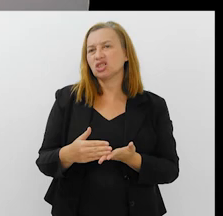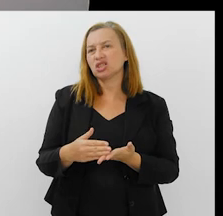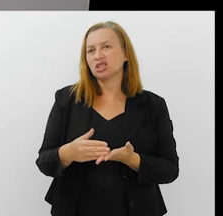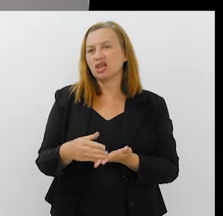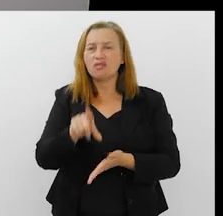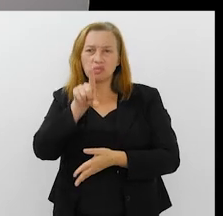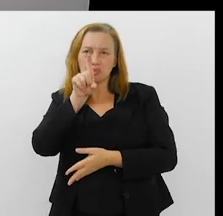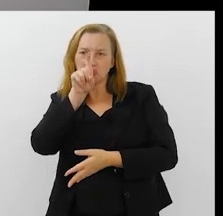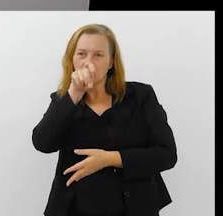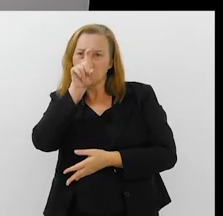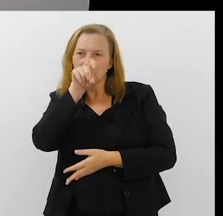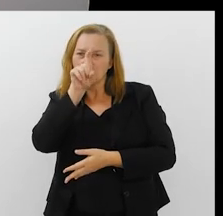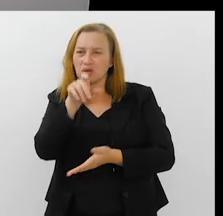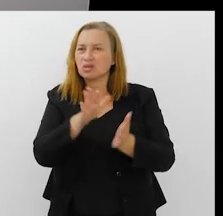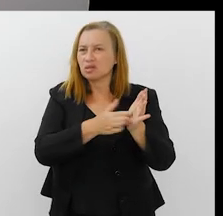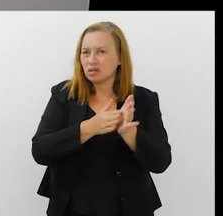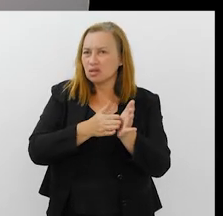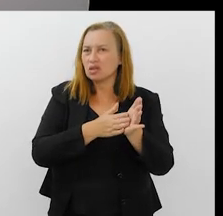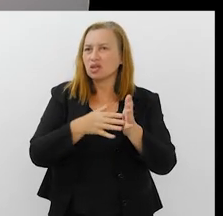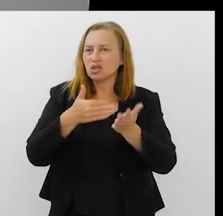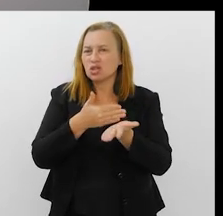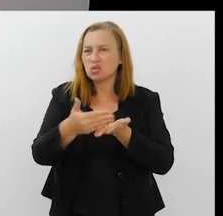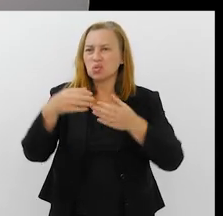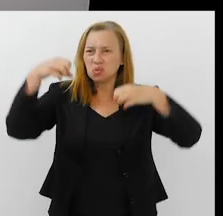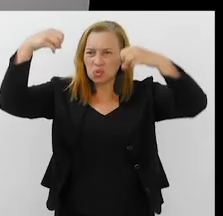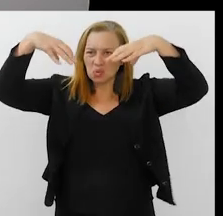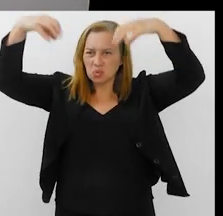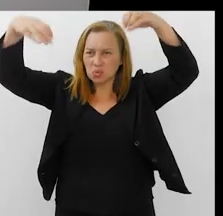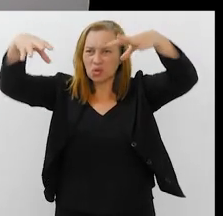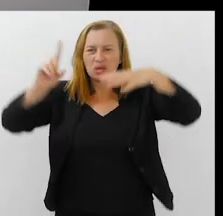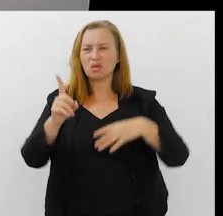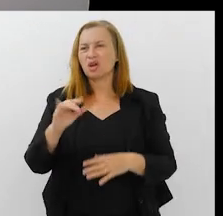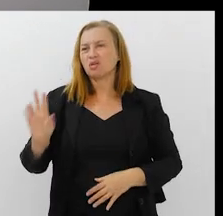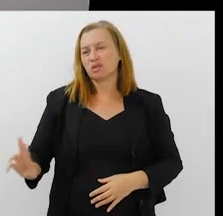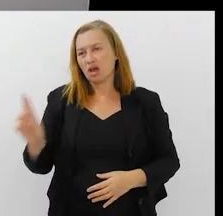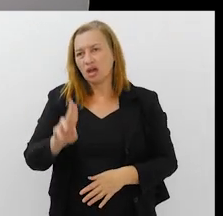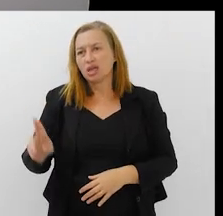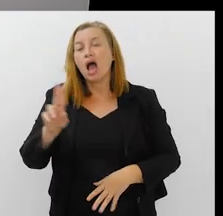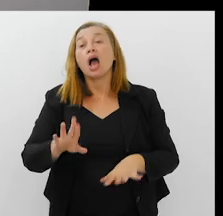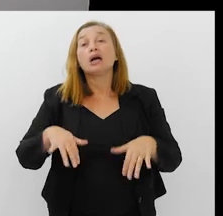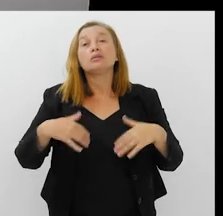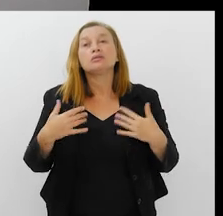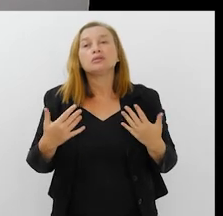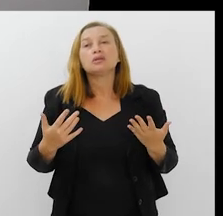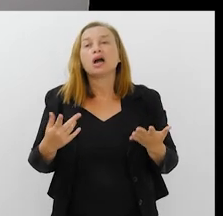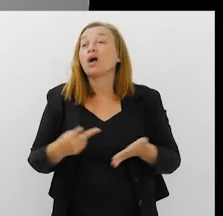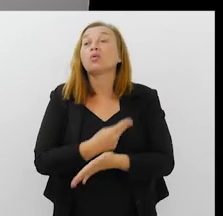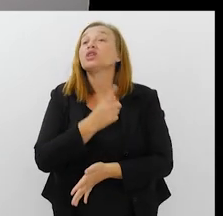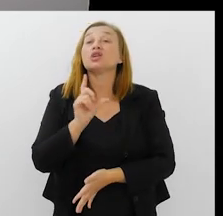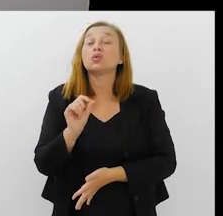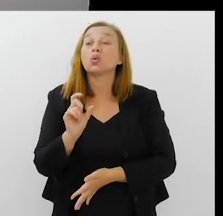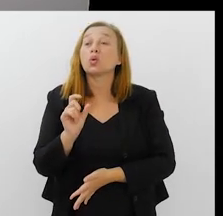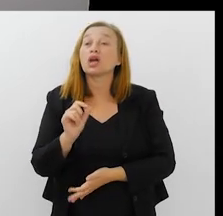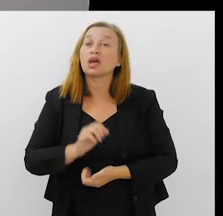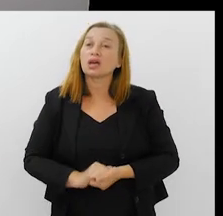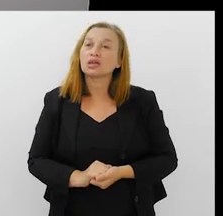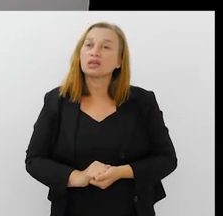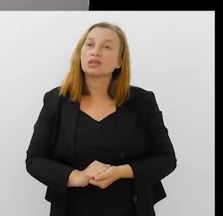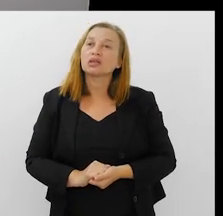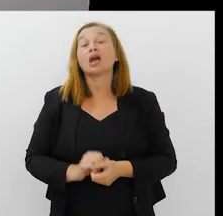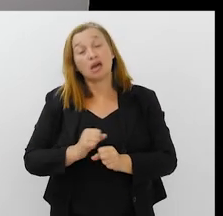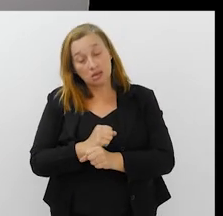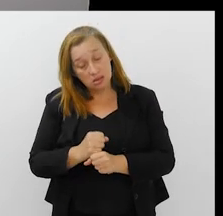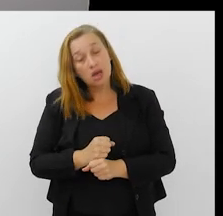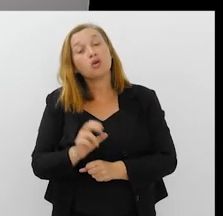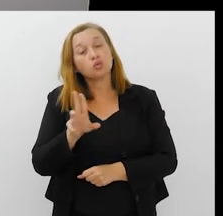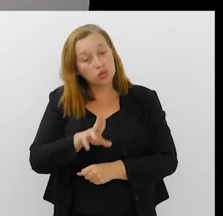estava na Portela, no início que começou esse negócio da iluminação. Mas ela não era tão usada. Mas aí o que acontece? Esse ano foi